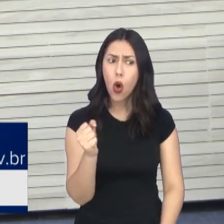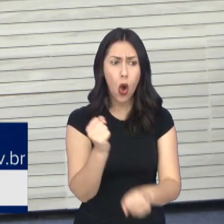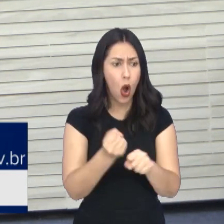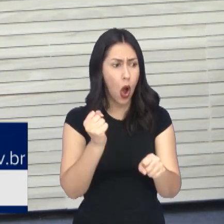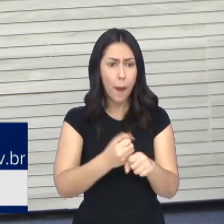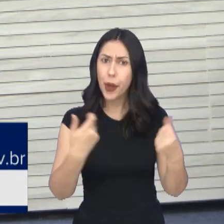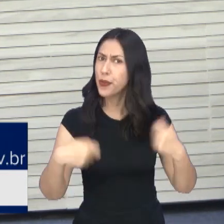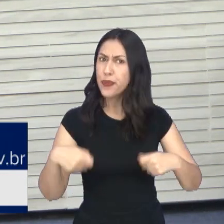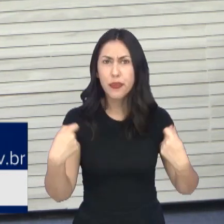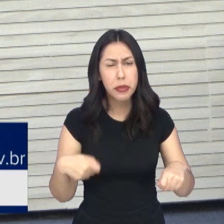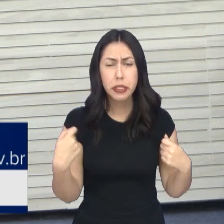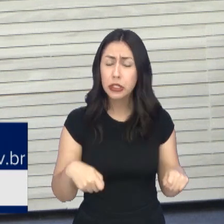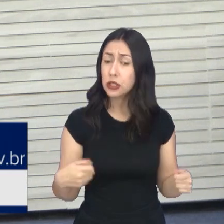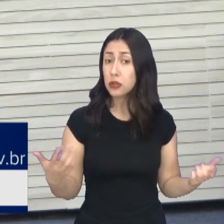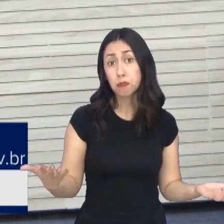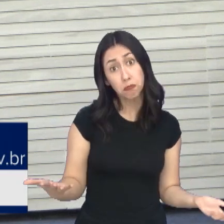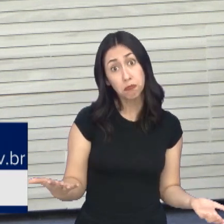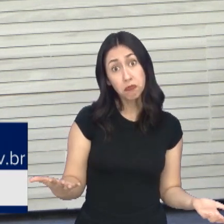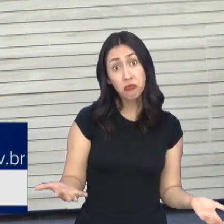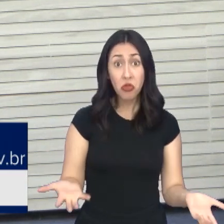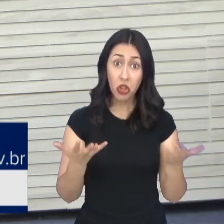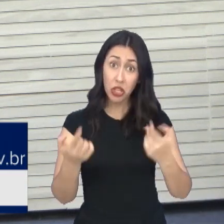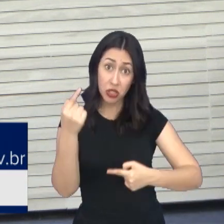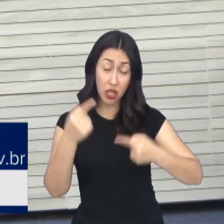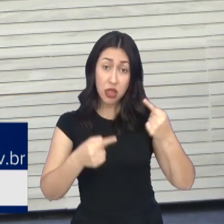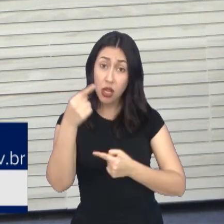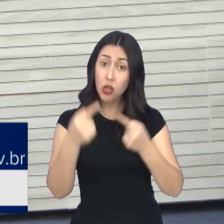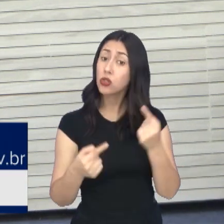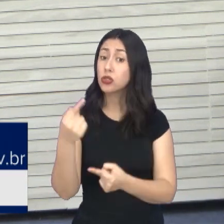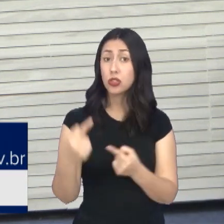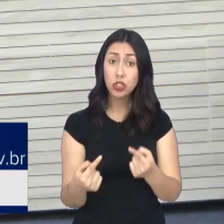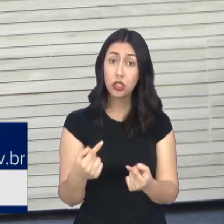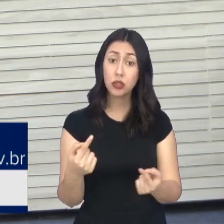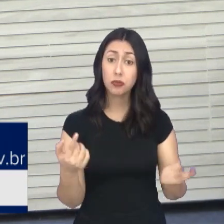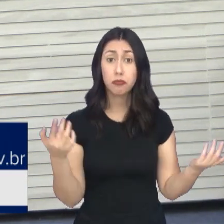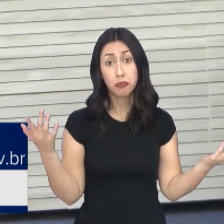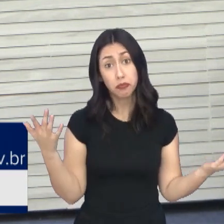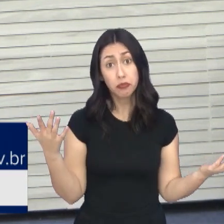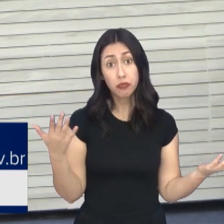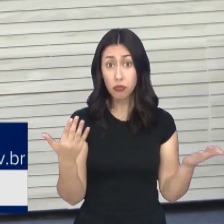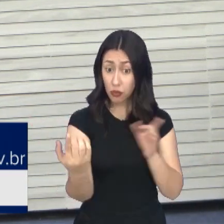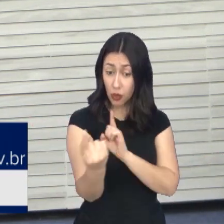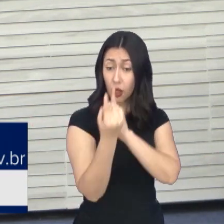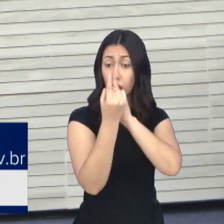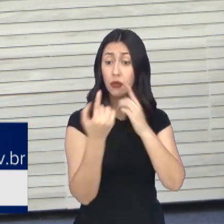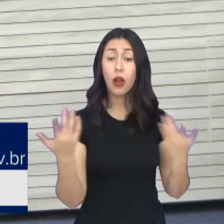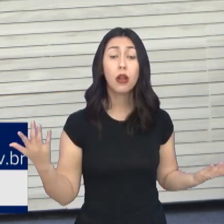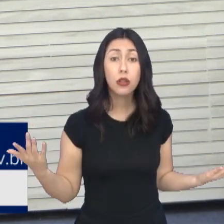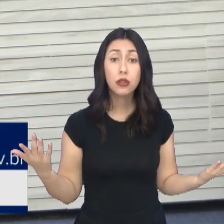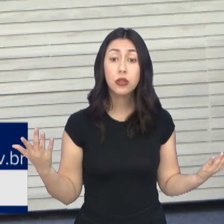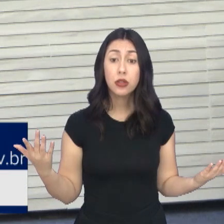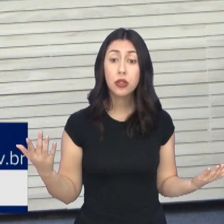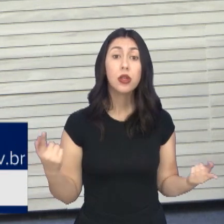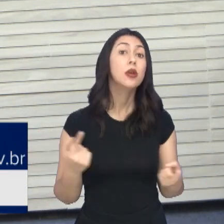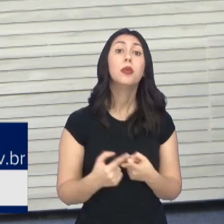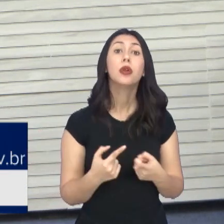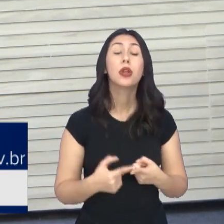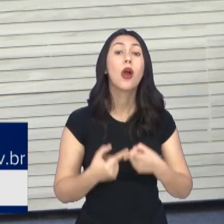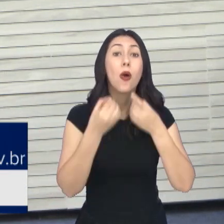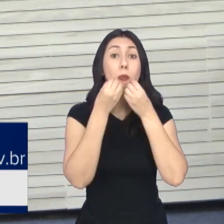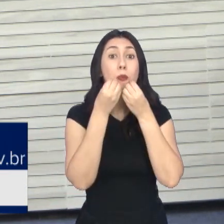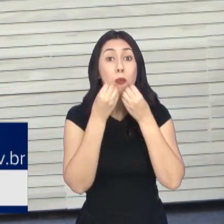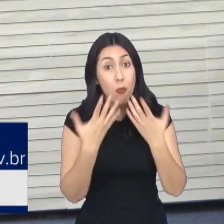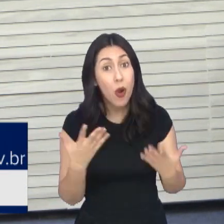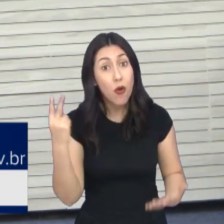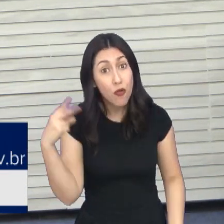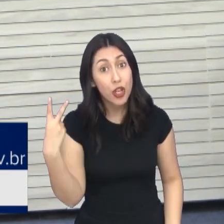na Avenida Ademar de Barros. Então, se quiser debater comigo sobre asfalto da Ademar de Barros, vamos bater. Ou, porque a gente, o bom